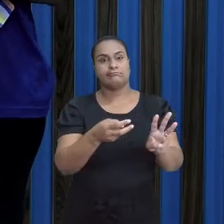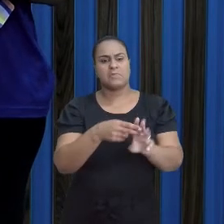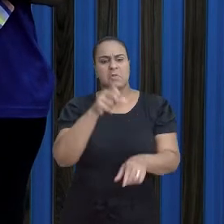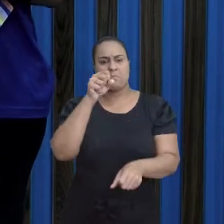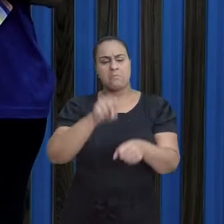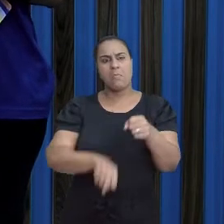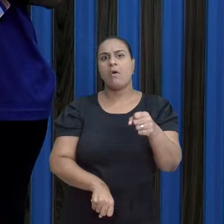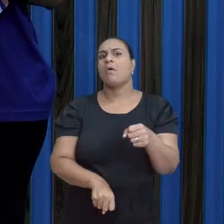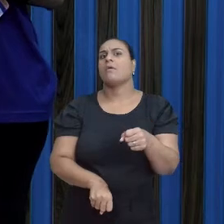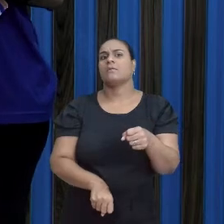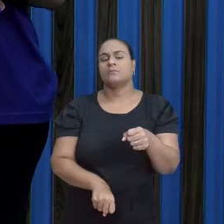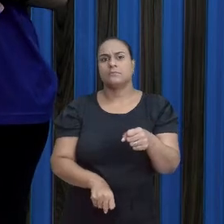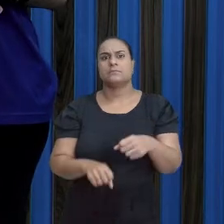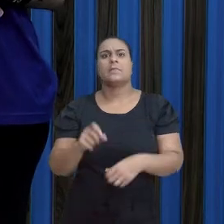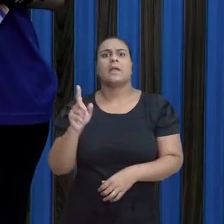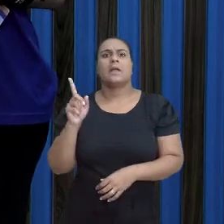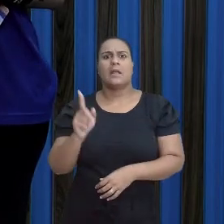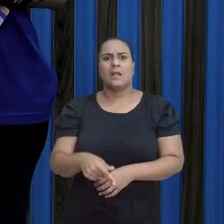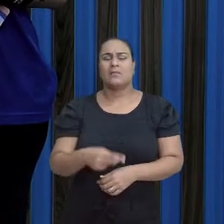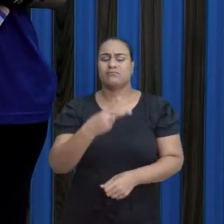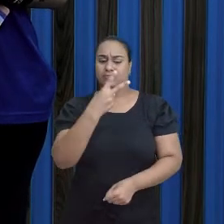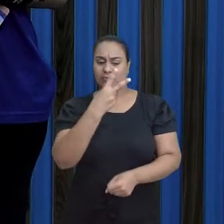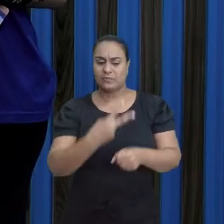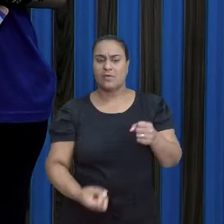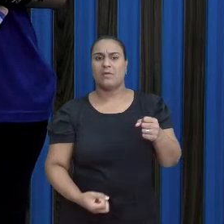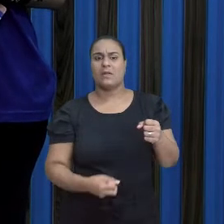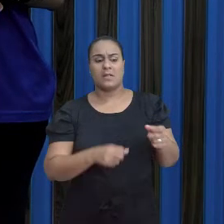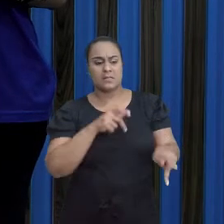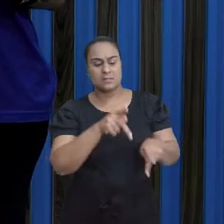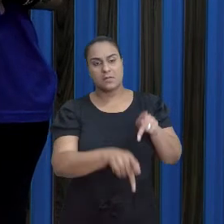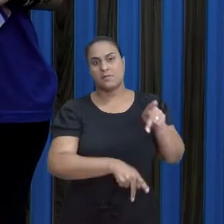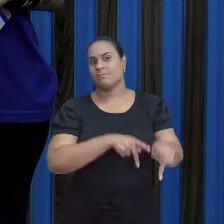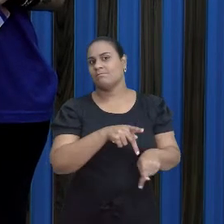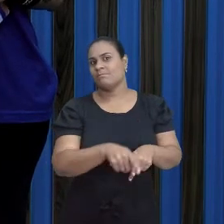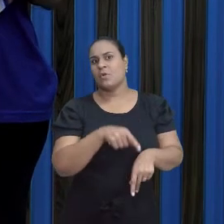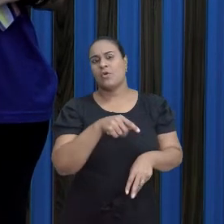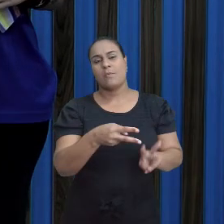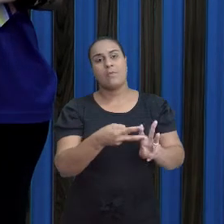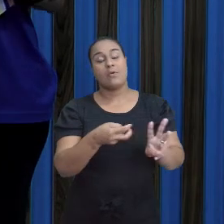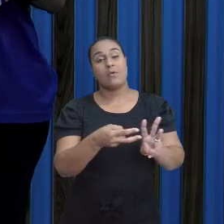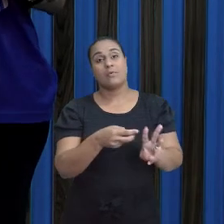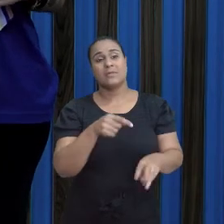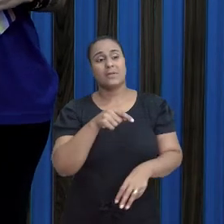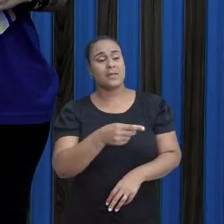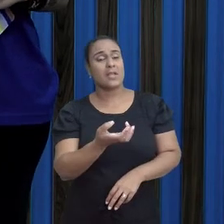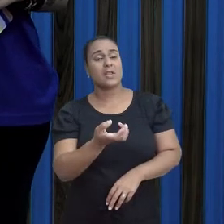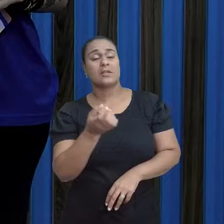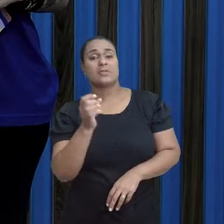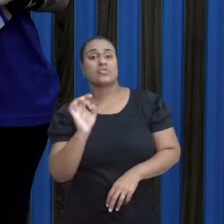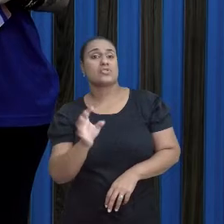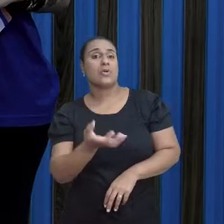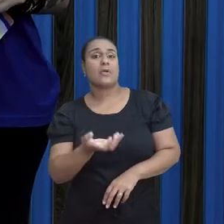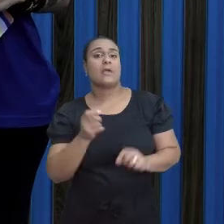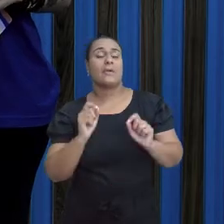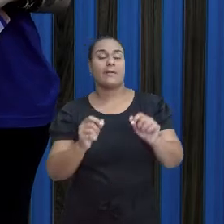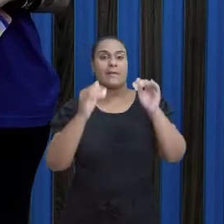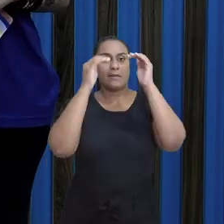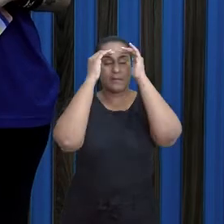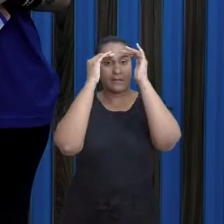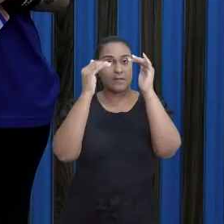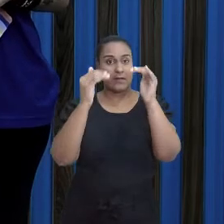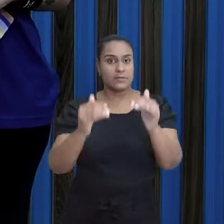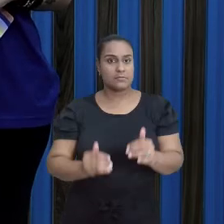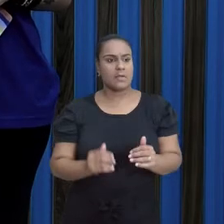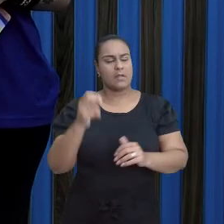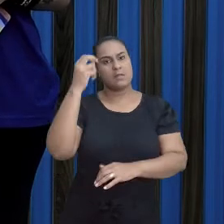Então, ainda é um processo muito violento com esses povos e eles só querem essa questão, né, do respeito à